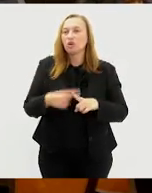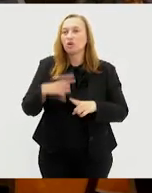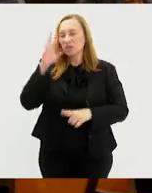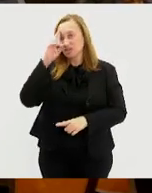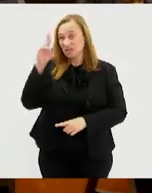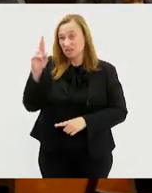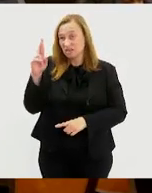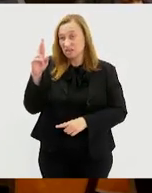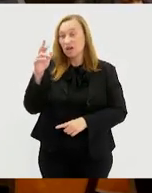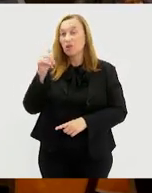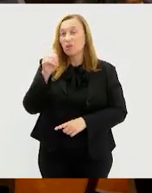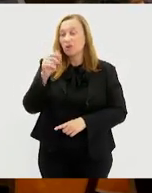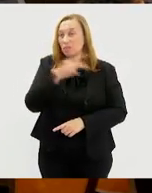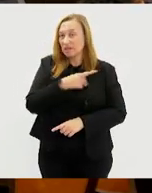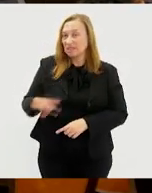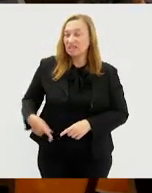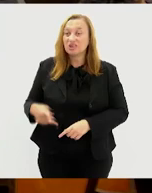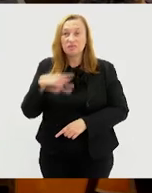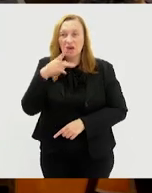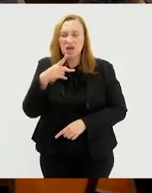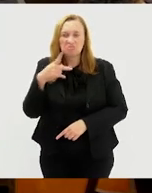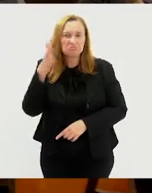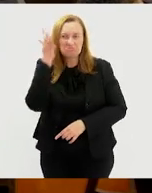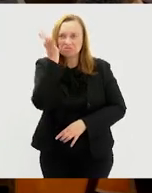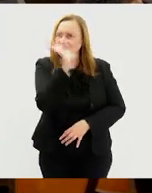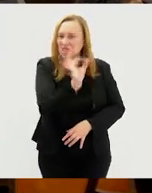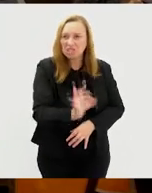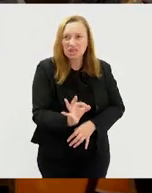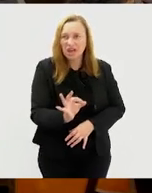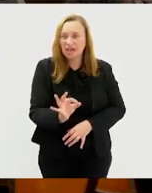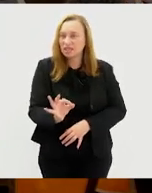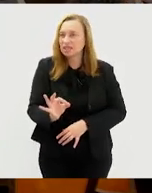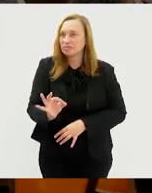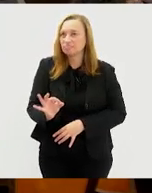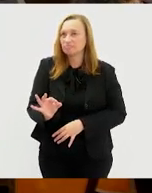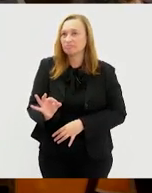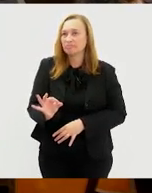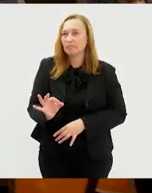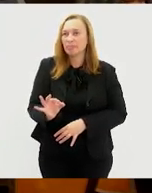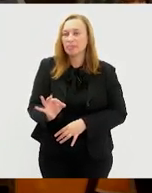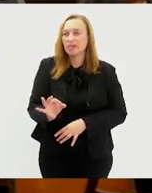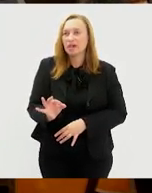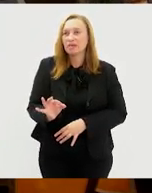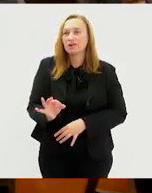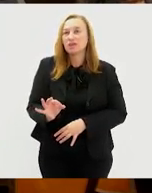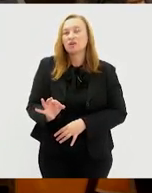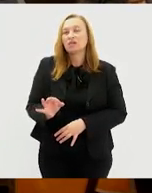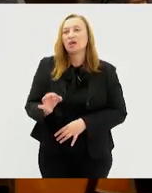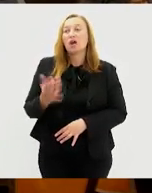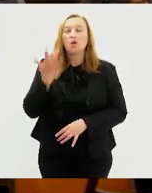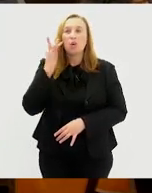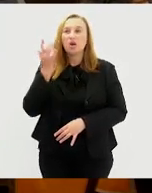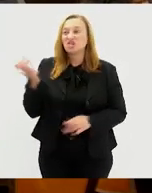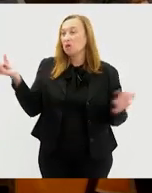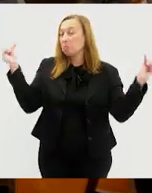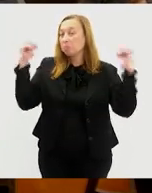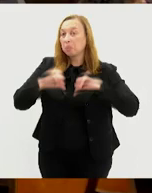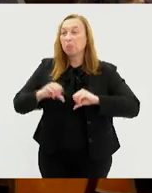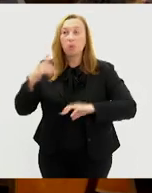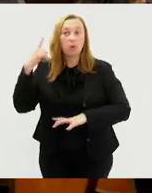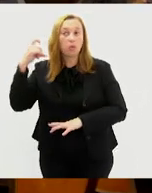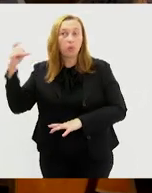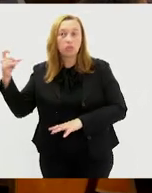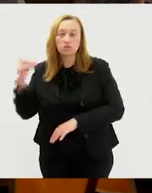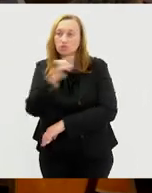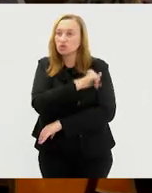entende o que o sujeito discursa dali a gente não consegue entender acústica Talvez seja a pior do Rio de Janeiro